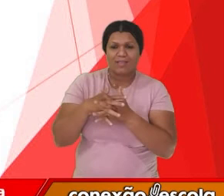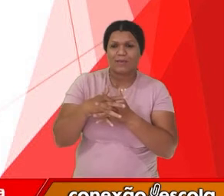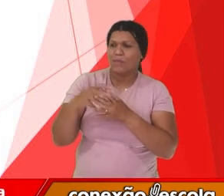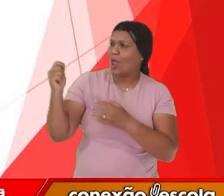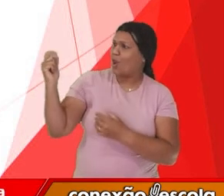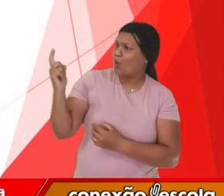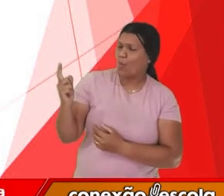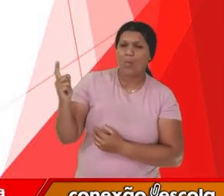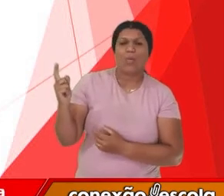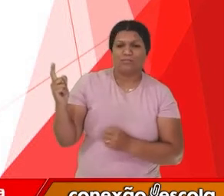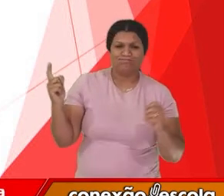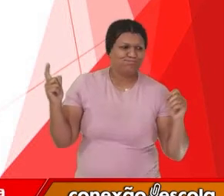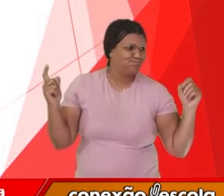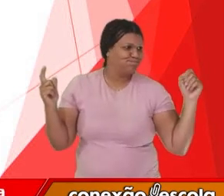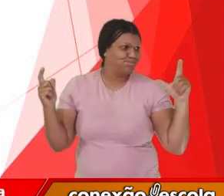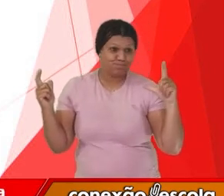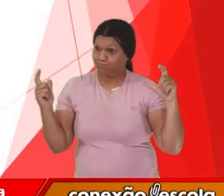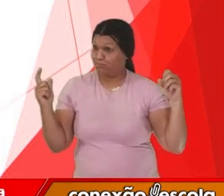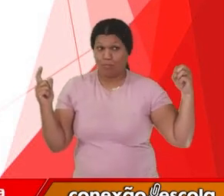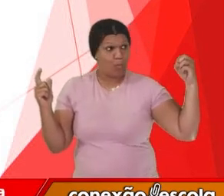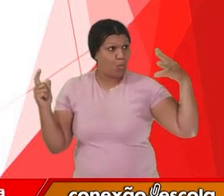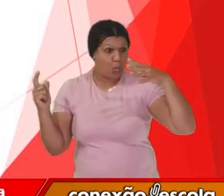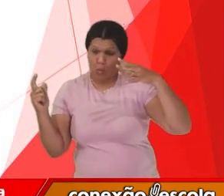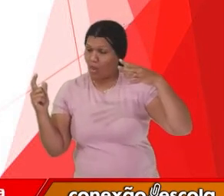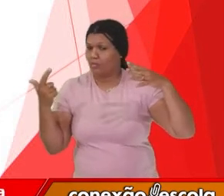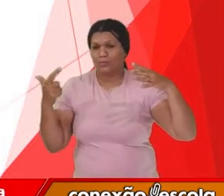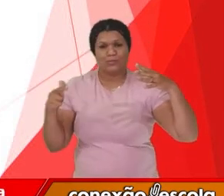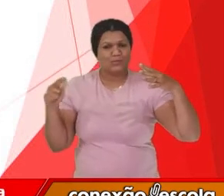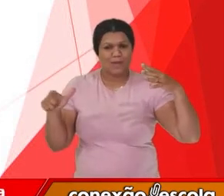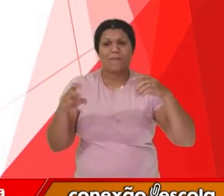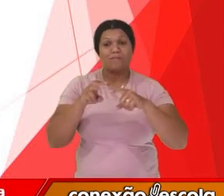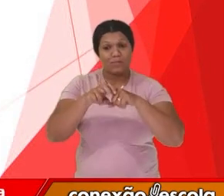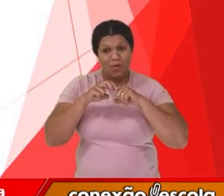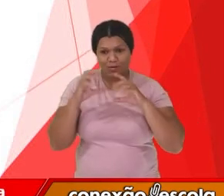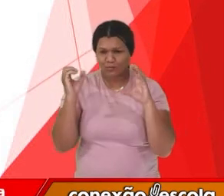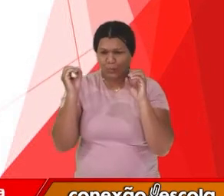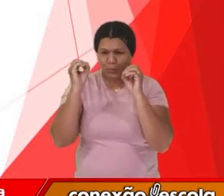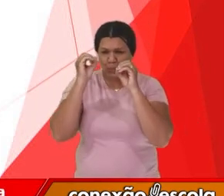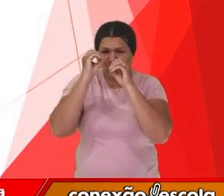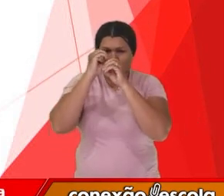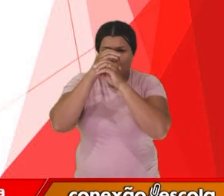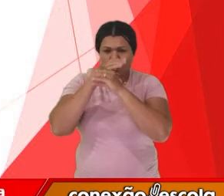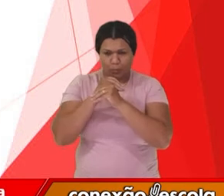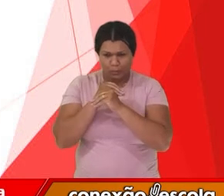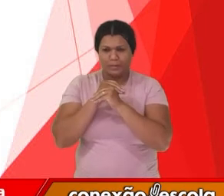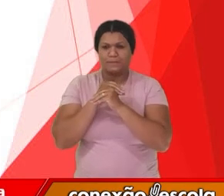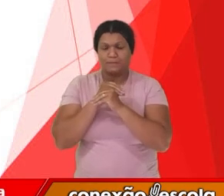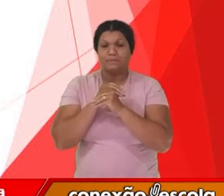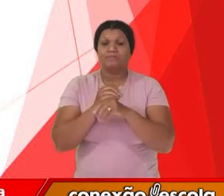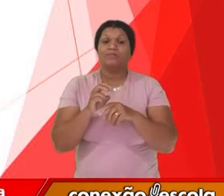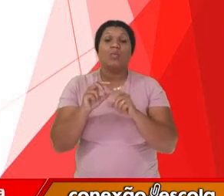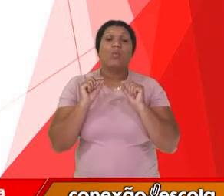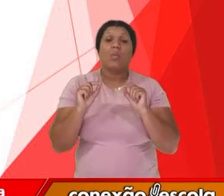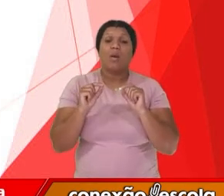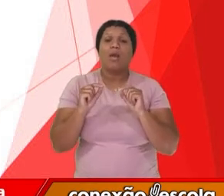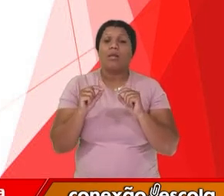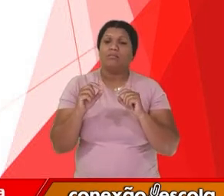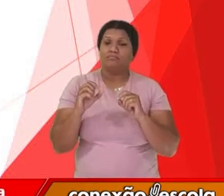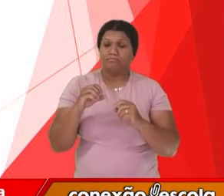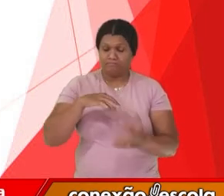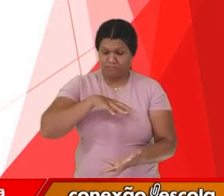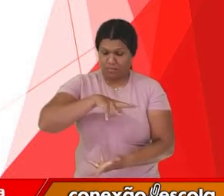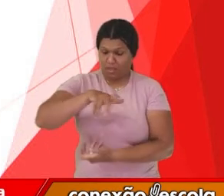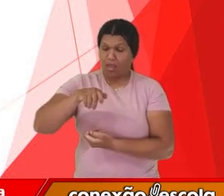não conseguimos ver completamente quando a Terra ela bloqueia totalmente essa